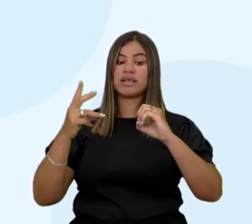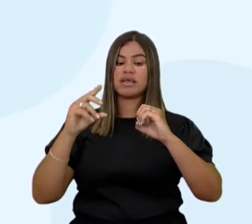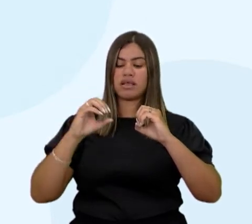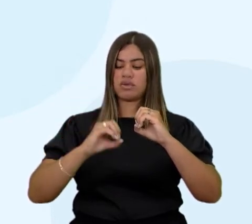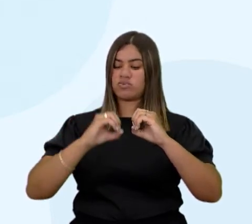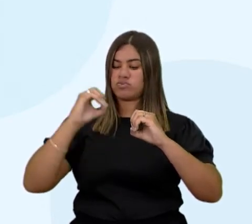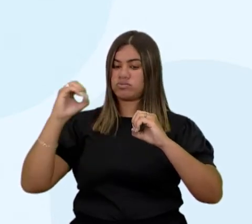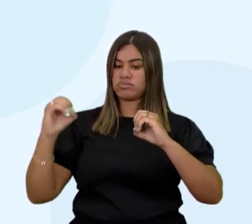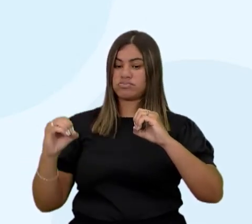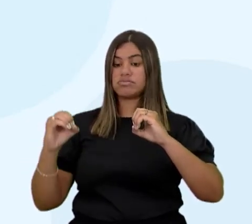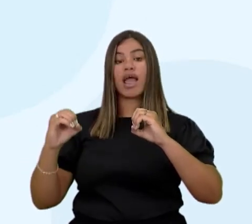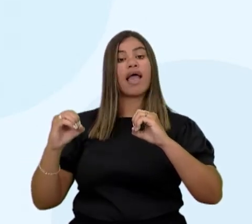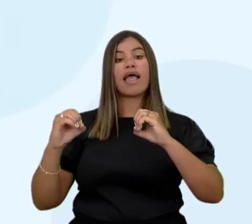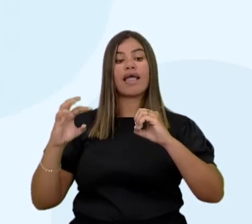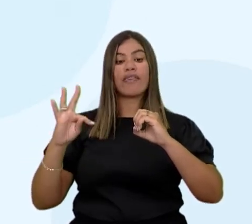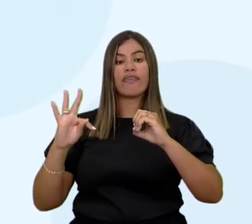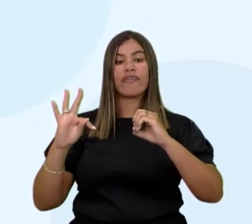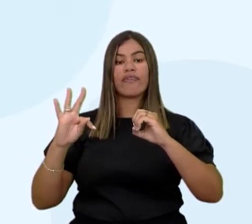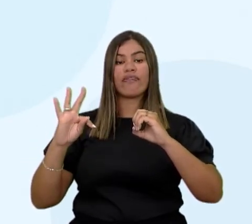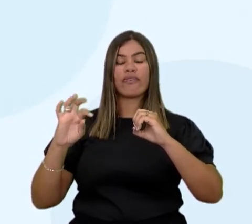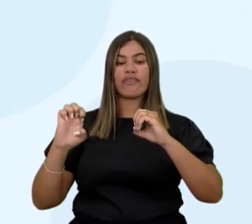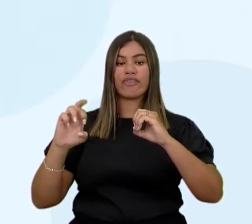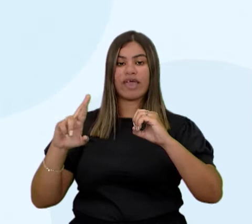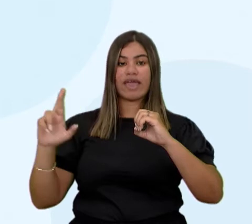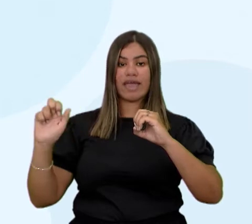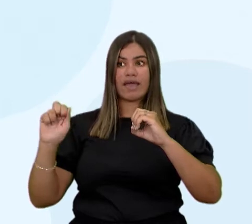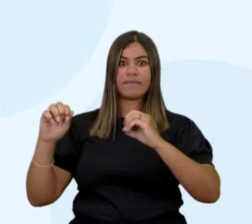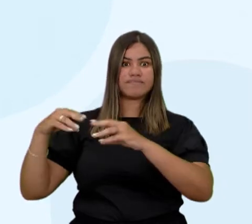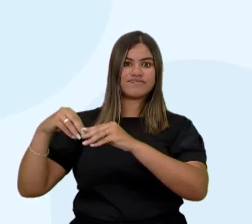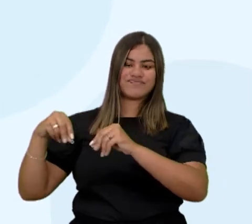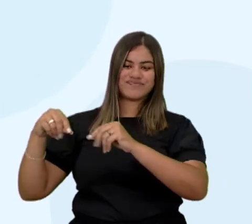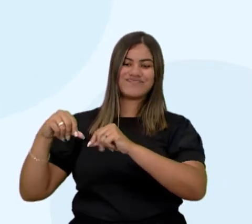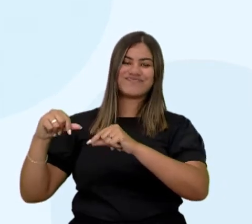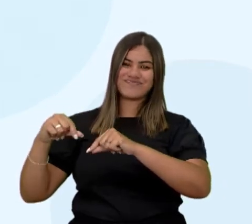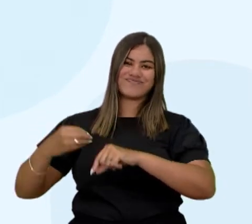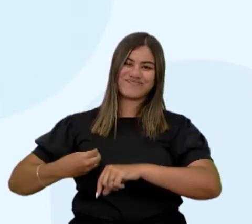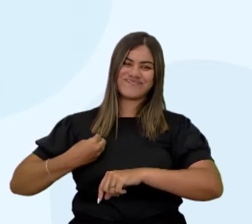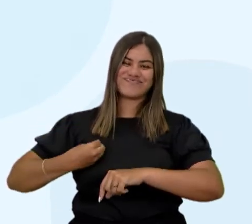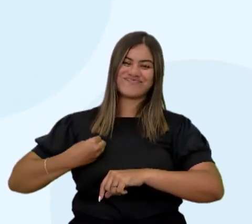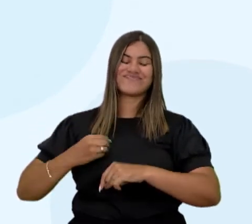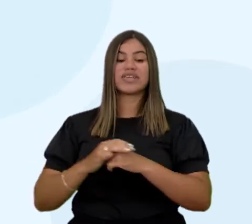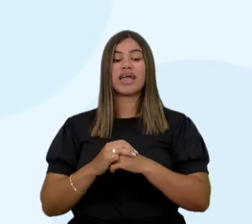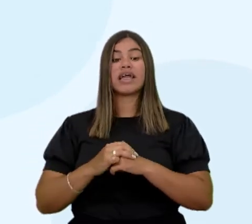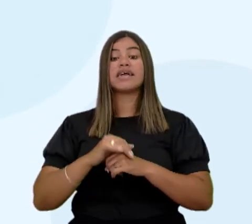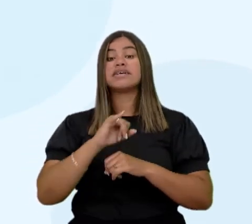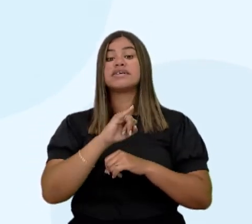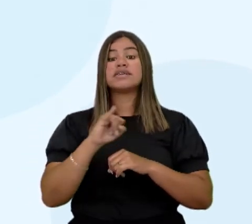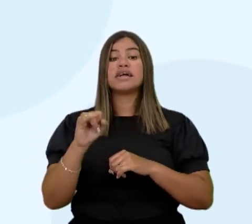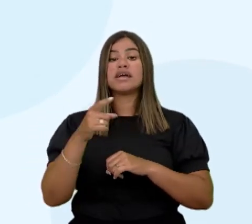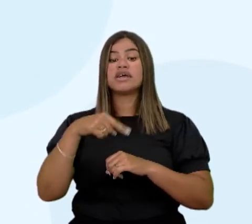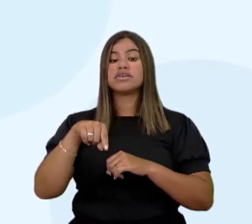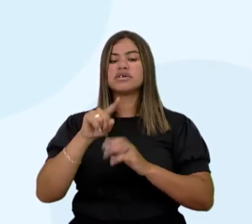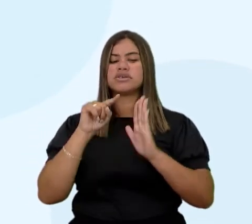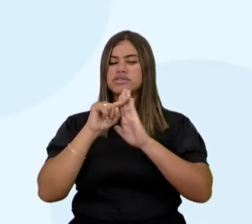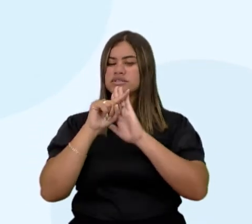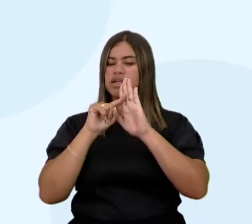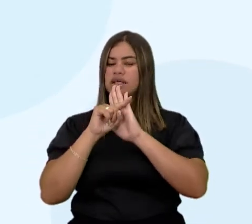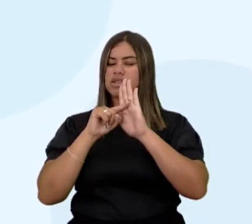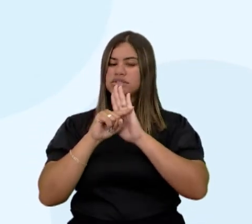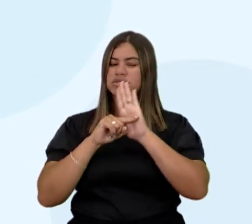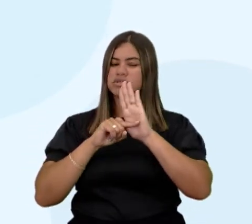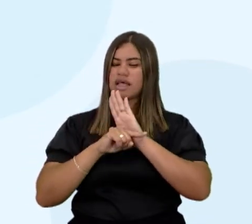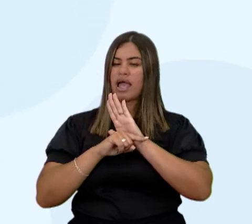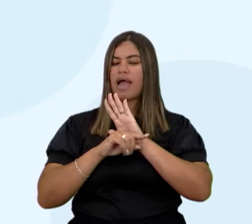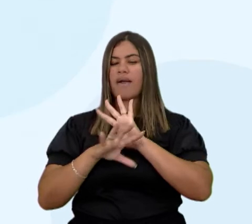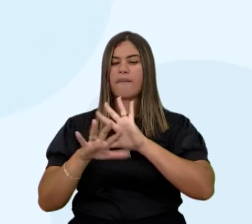entre Vênus e Marte. E se a gente for analisar, né, mais ou menos a distância da